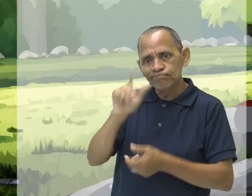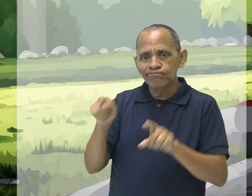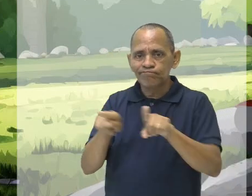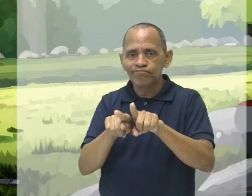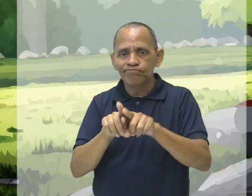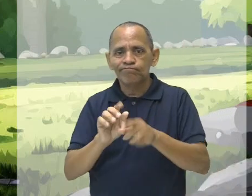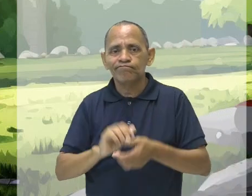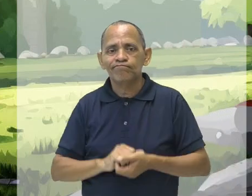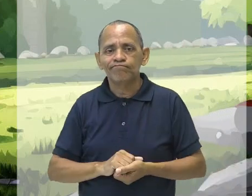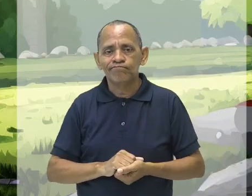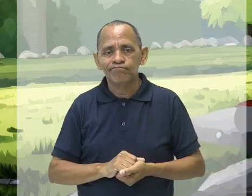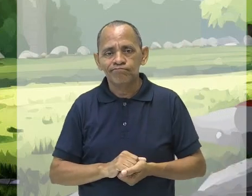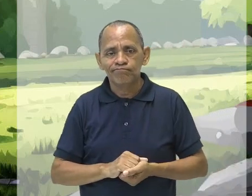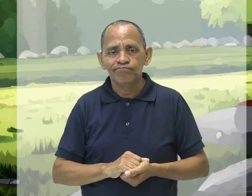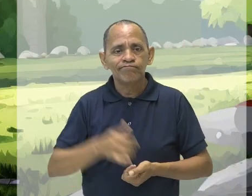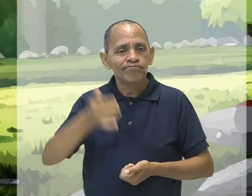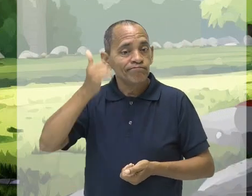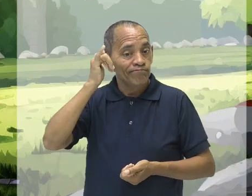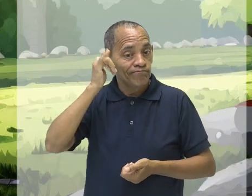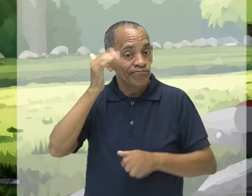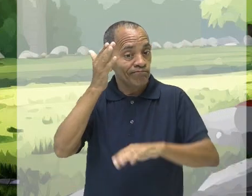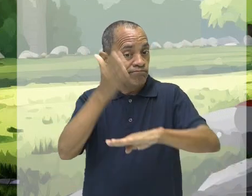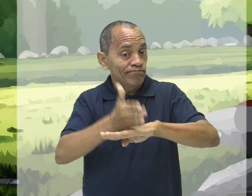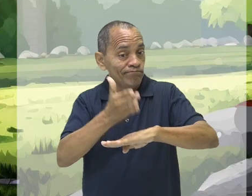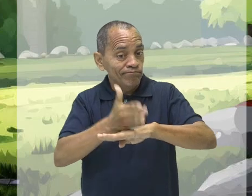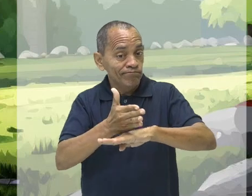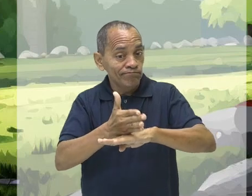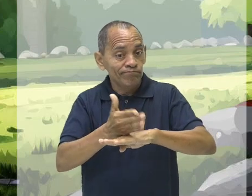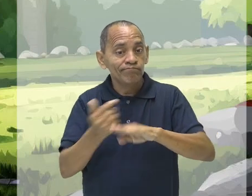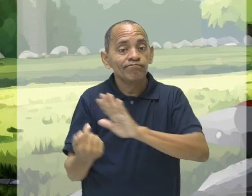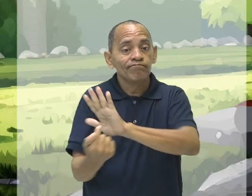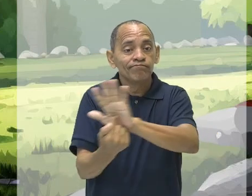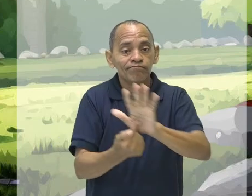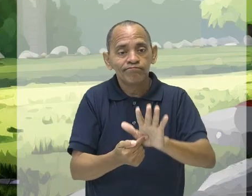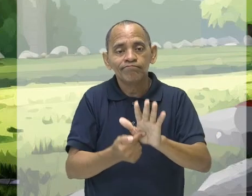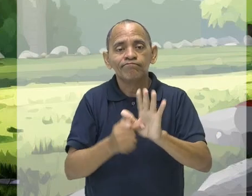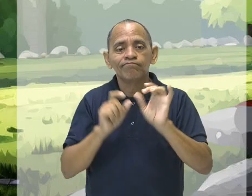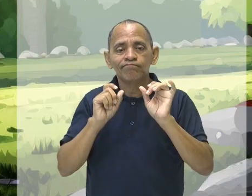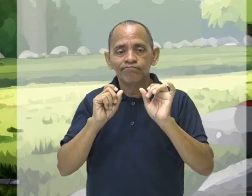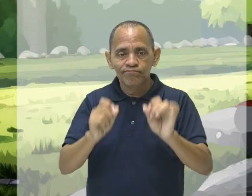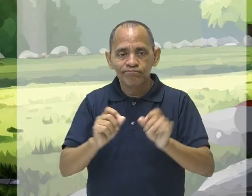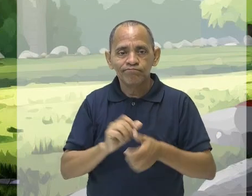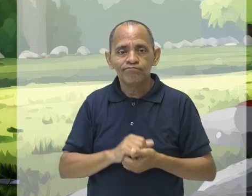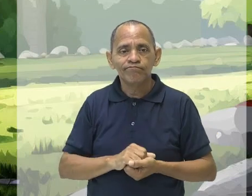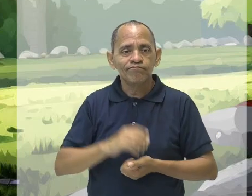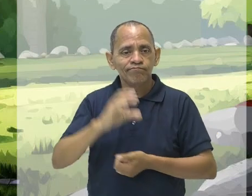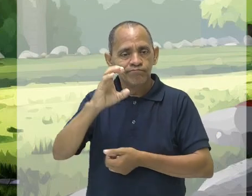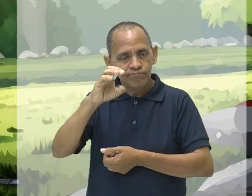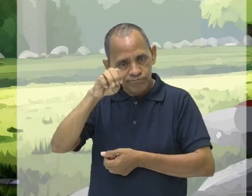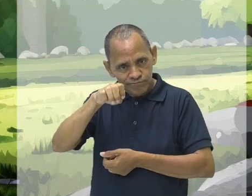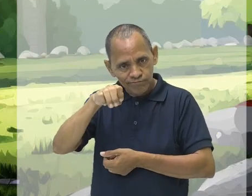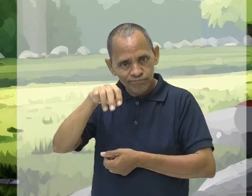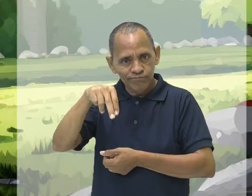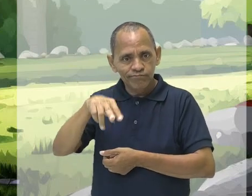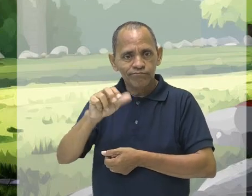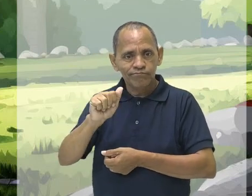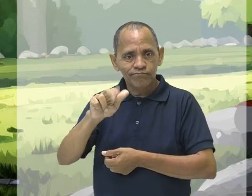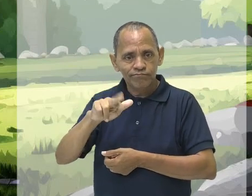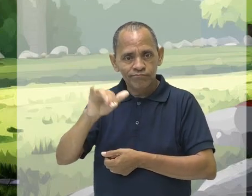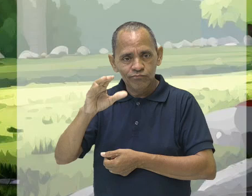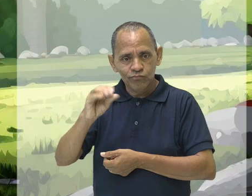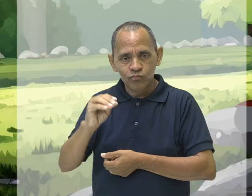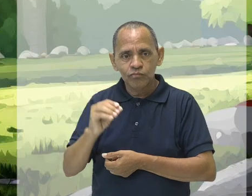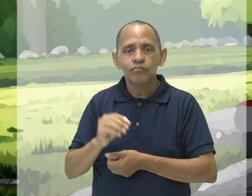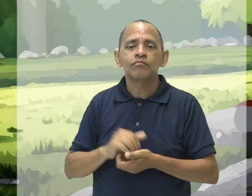do que é conto, mas o conto contemporâneo, ele deixa todo esse cenário aqui que nós estamos, nessa parte aqui que nós